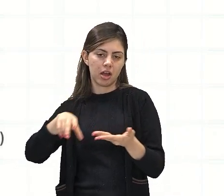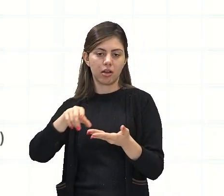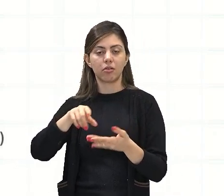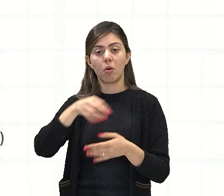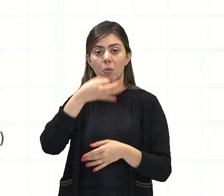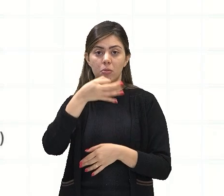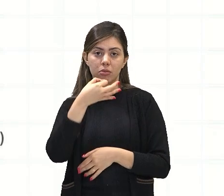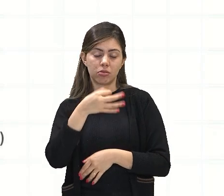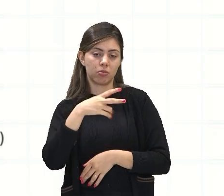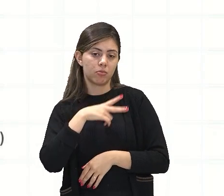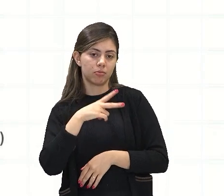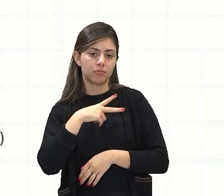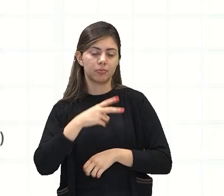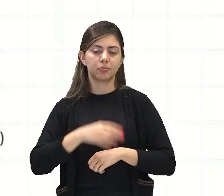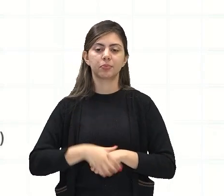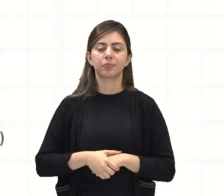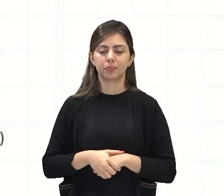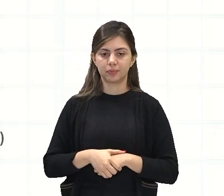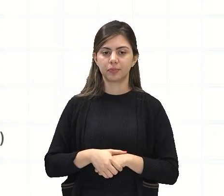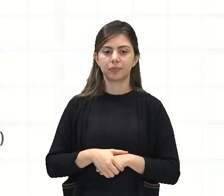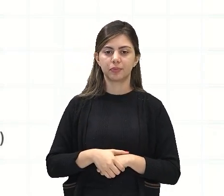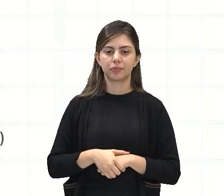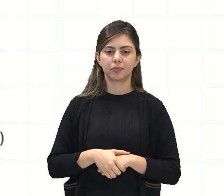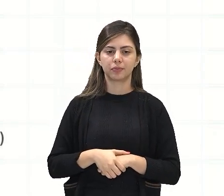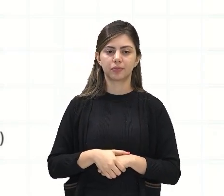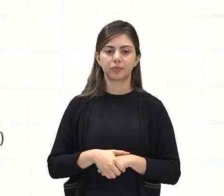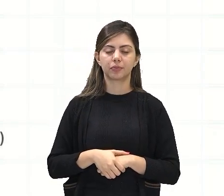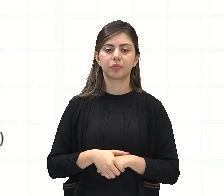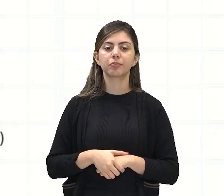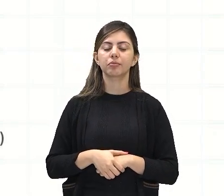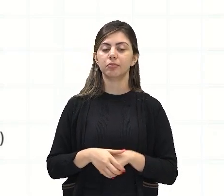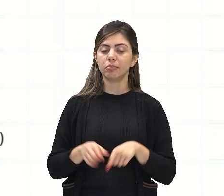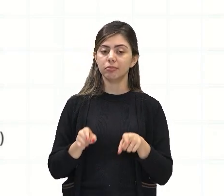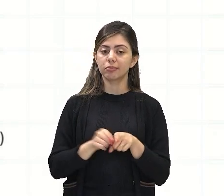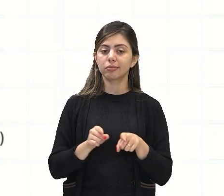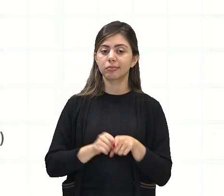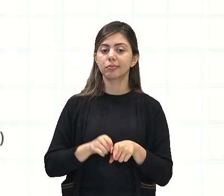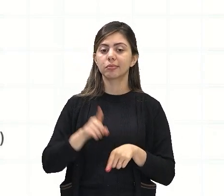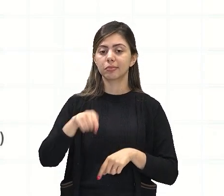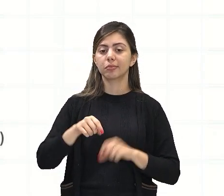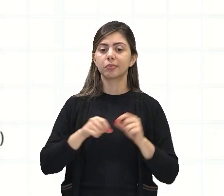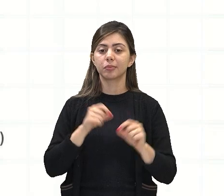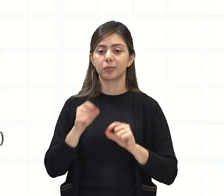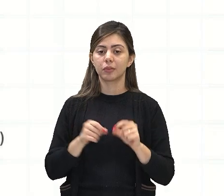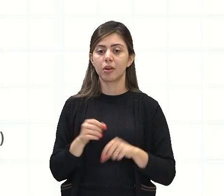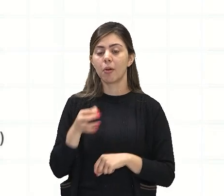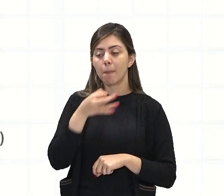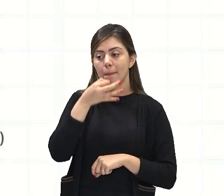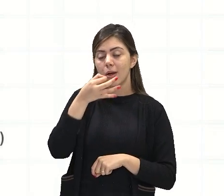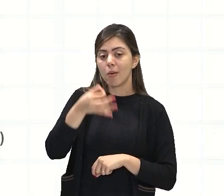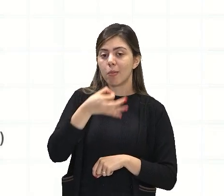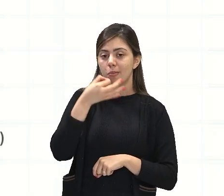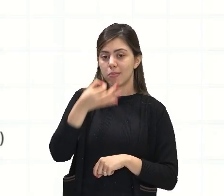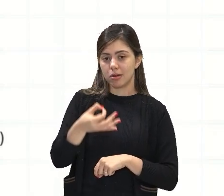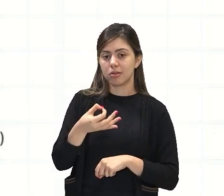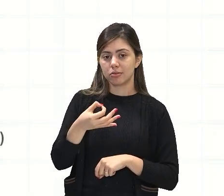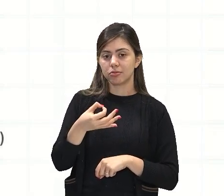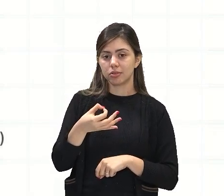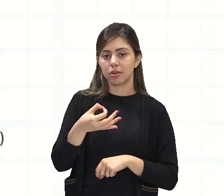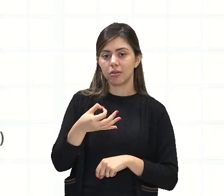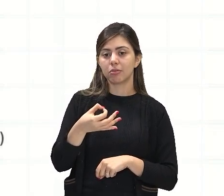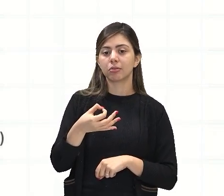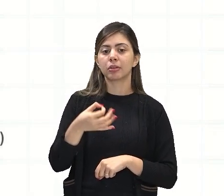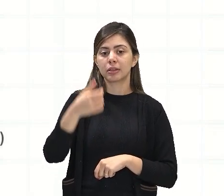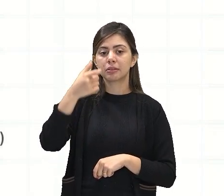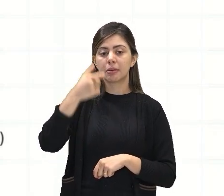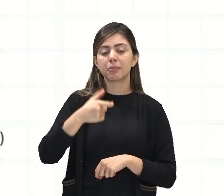pessoas. Muito bem, é um parecer, é um pensamento. Também é uma opinião precisa, é um ponto de vista adotado, uma